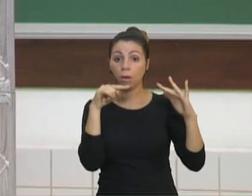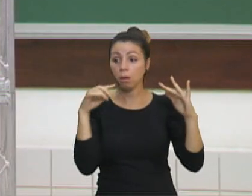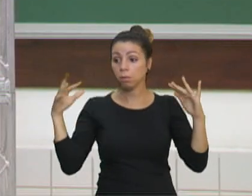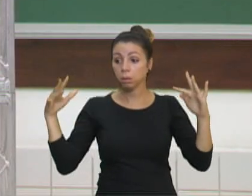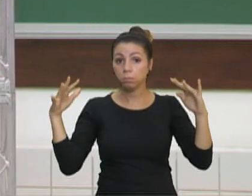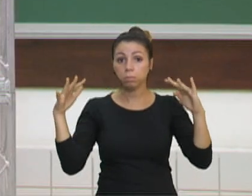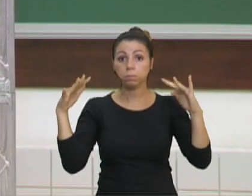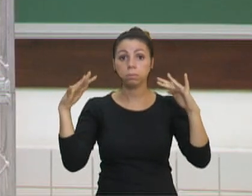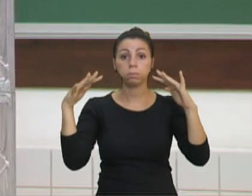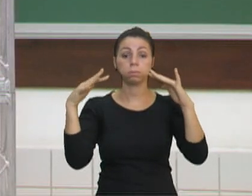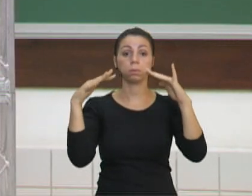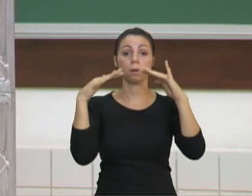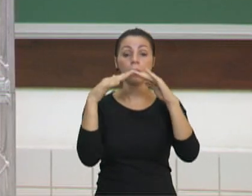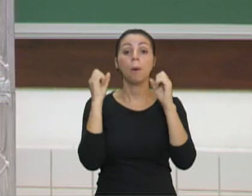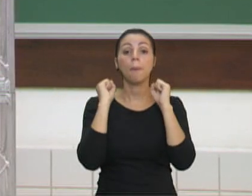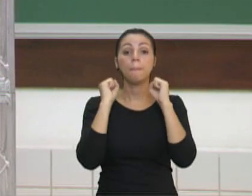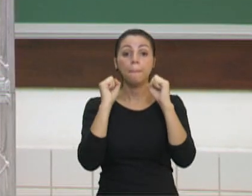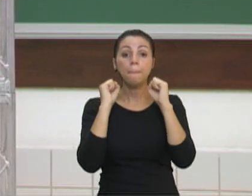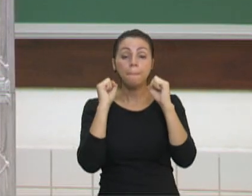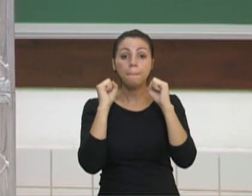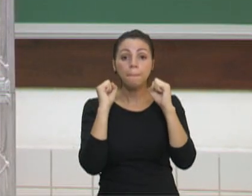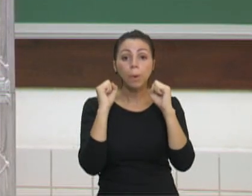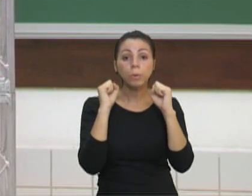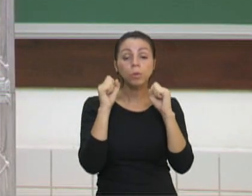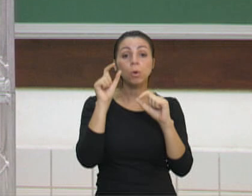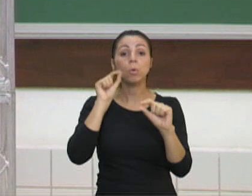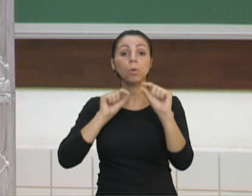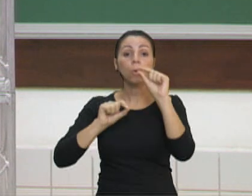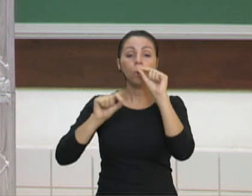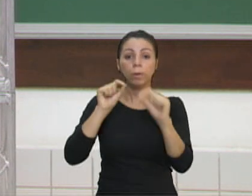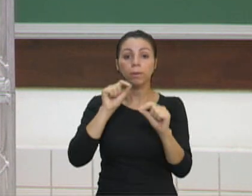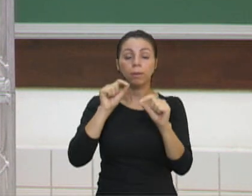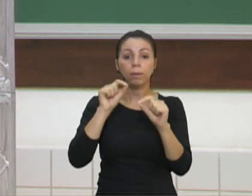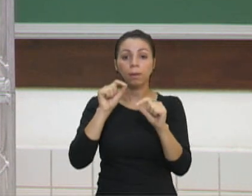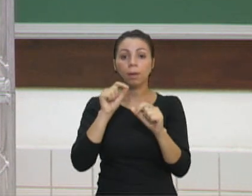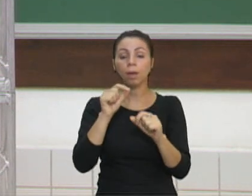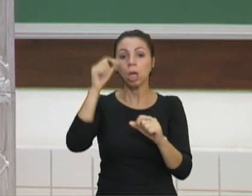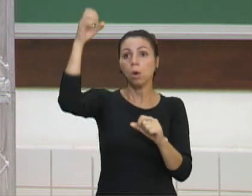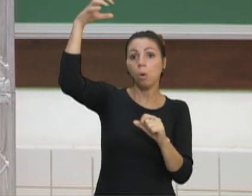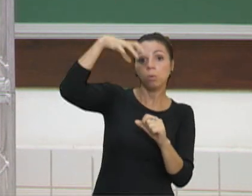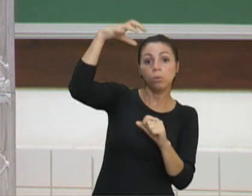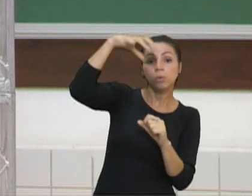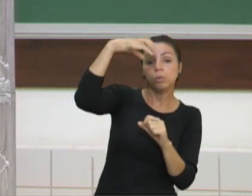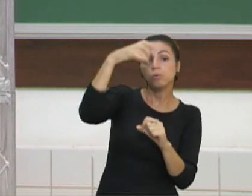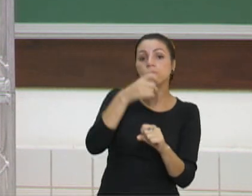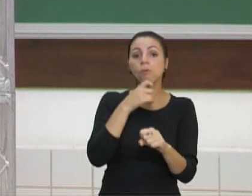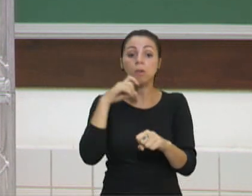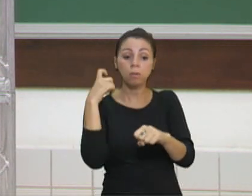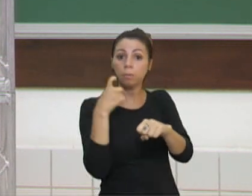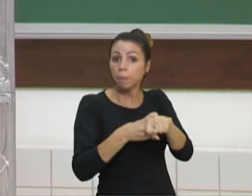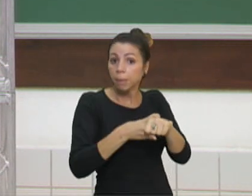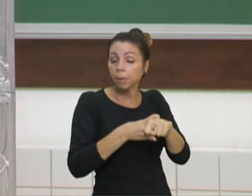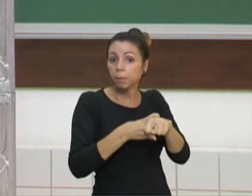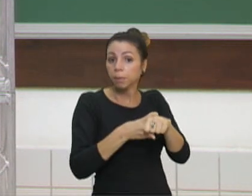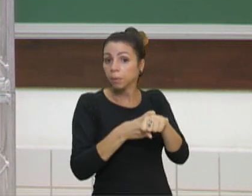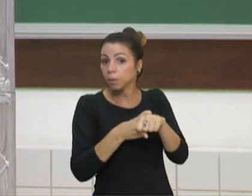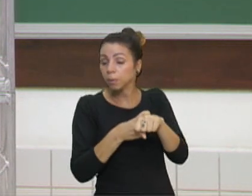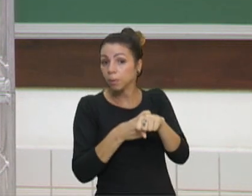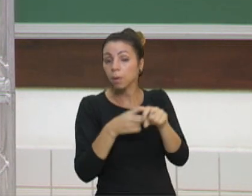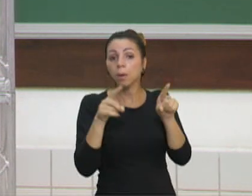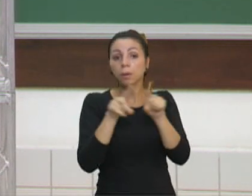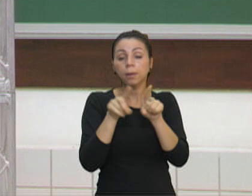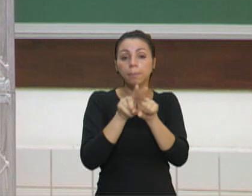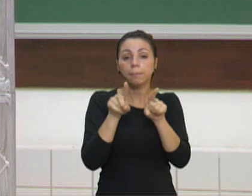massas de ar podem formar fenômenos como granizo, como a neve, tá? Não só o vento, né,